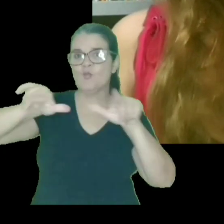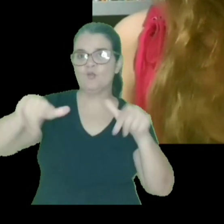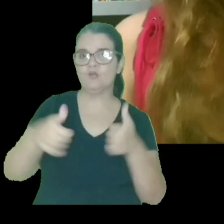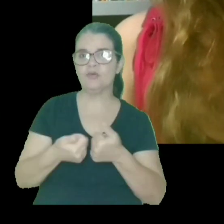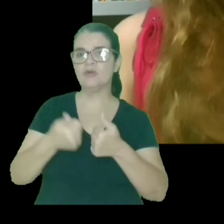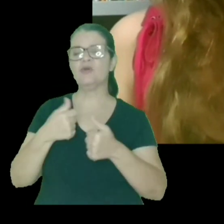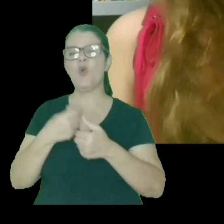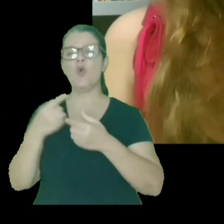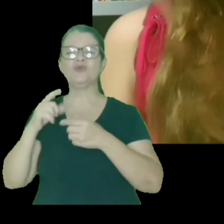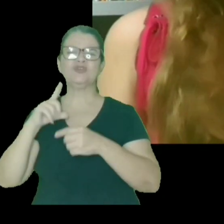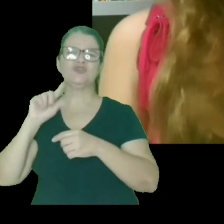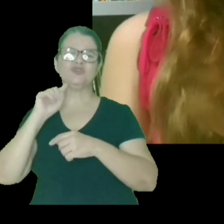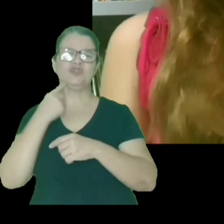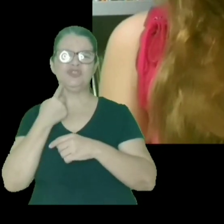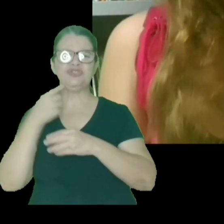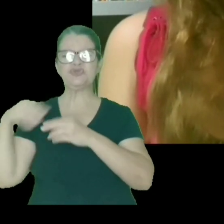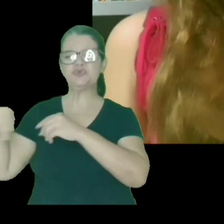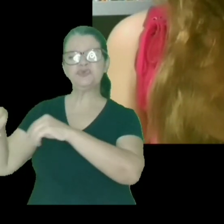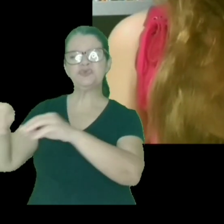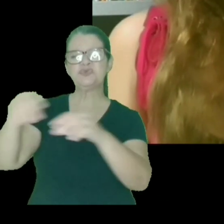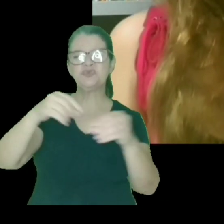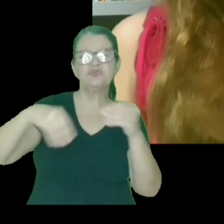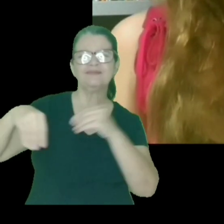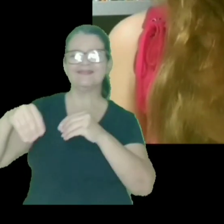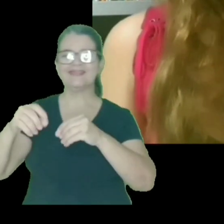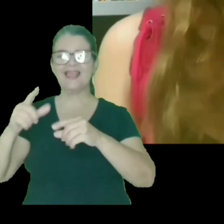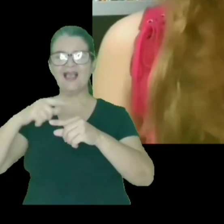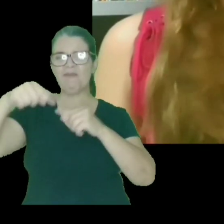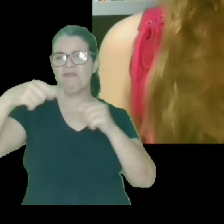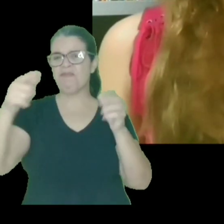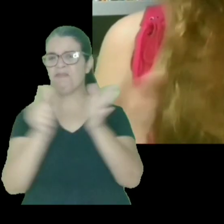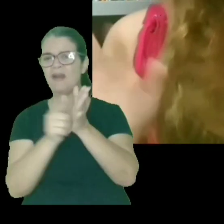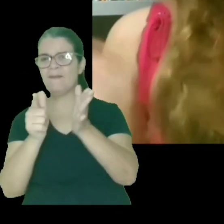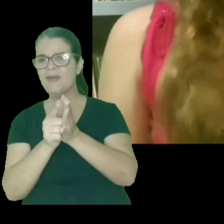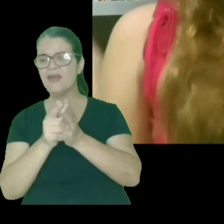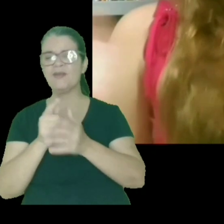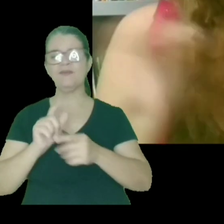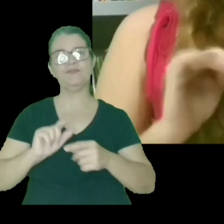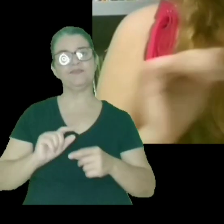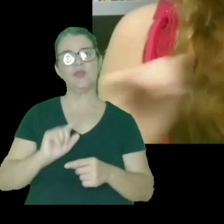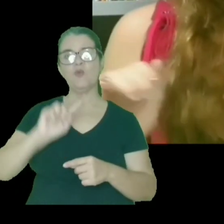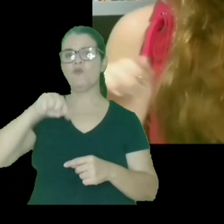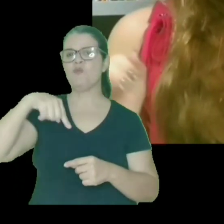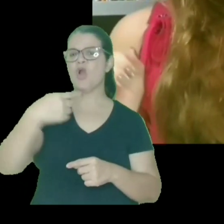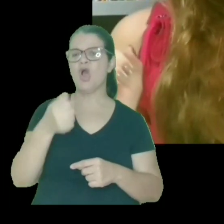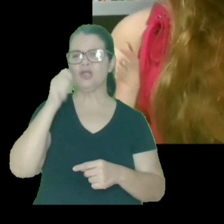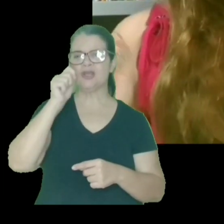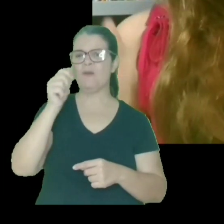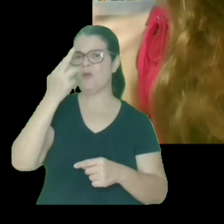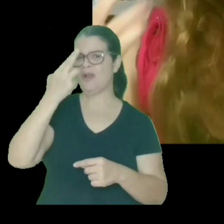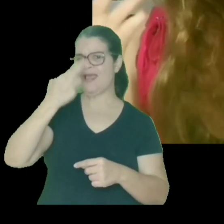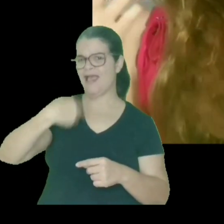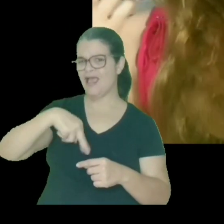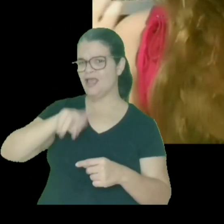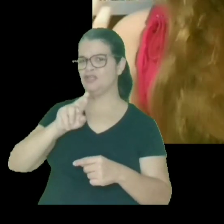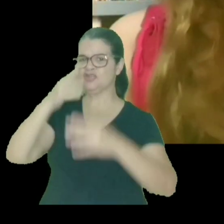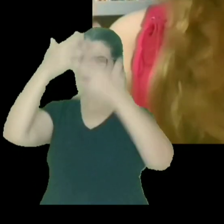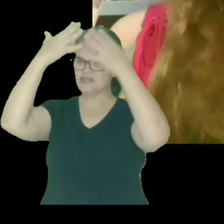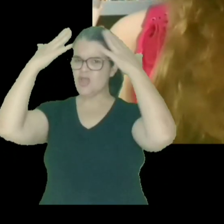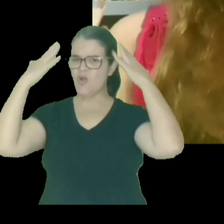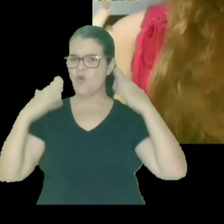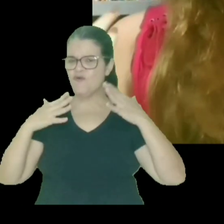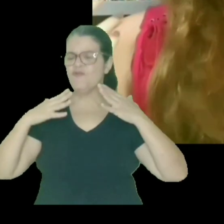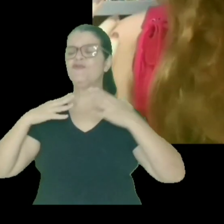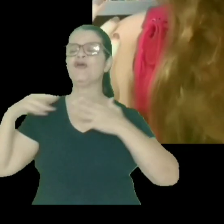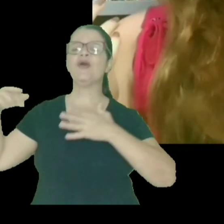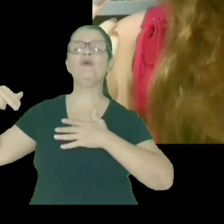esvoaçavam despojos de serpentina e confete. Uma outra beata com um véu cobrindo a